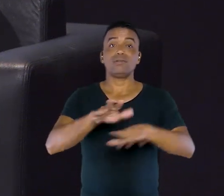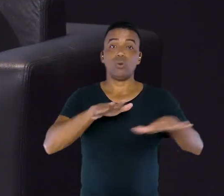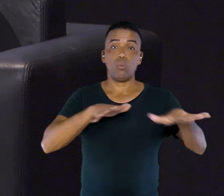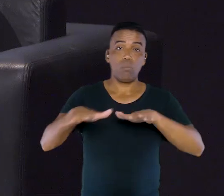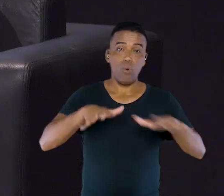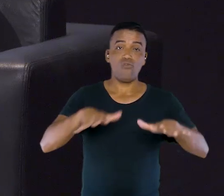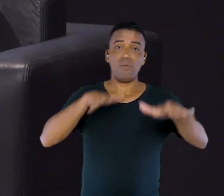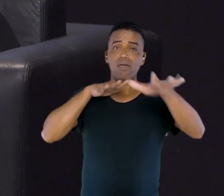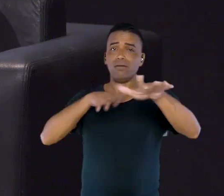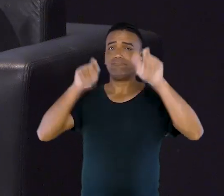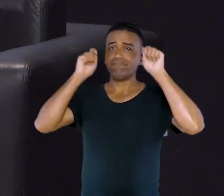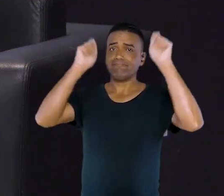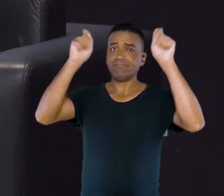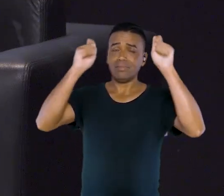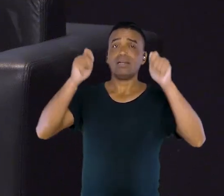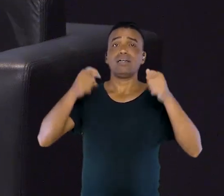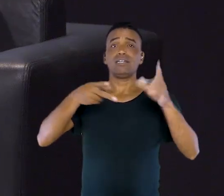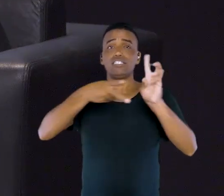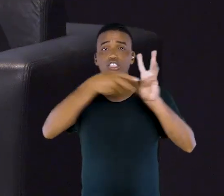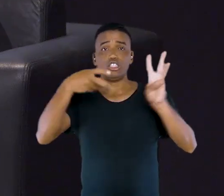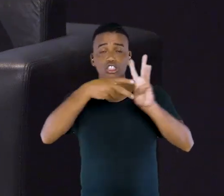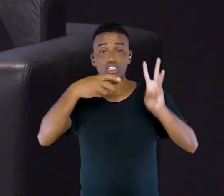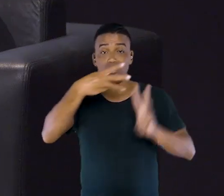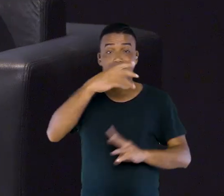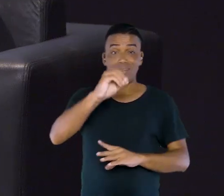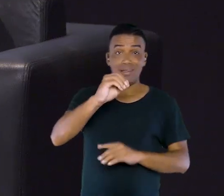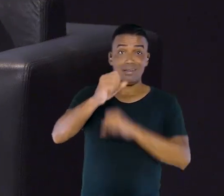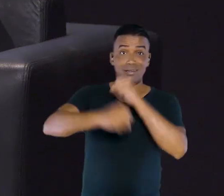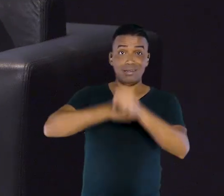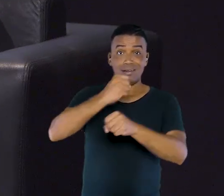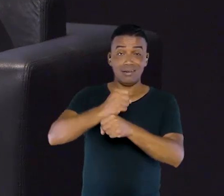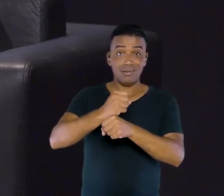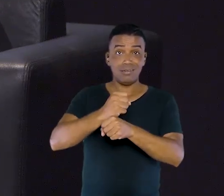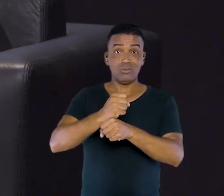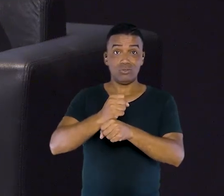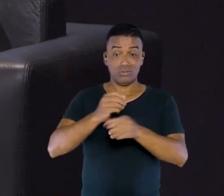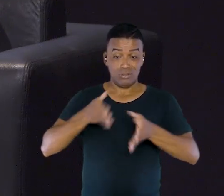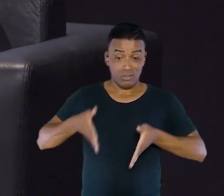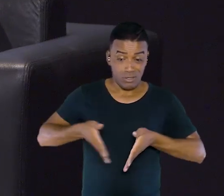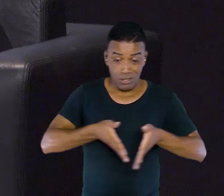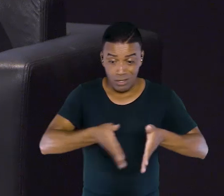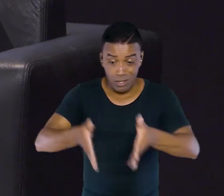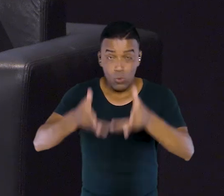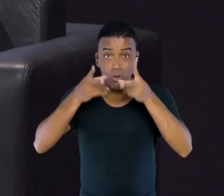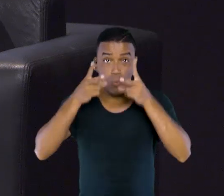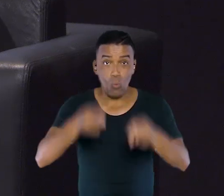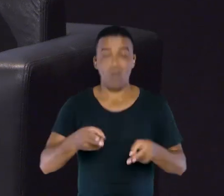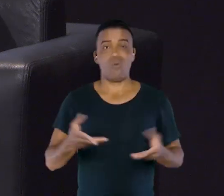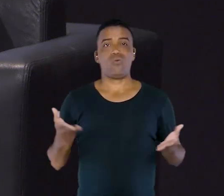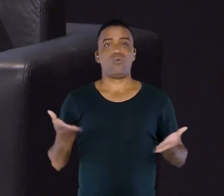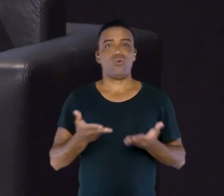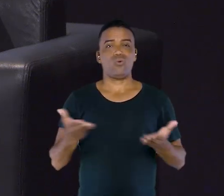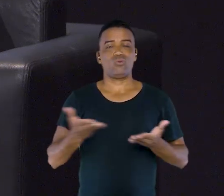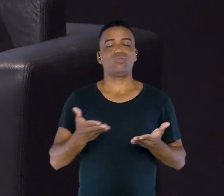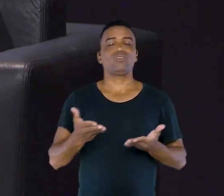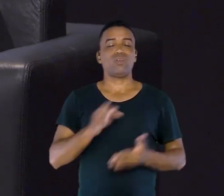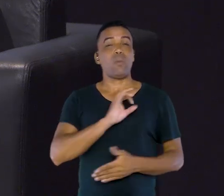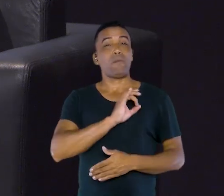movimento indígena, mas eu não sei se daqui uns 30 anos o Rio Negro vai estar como está, né? É o medo